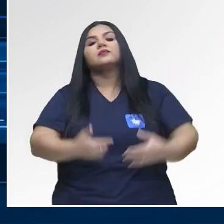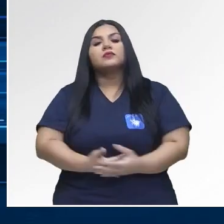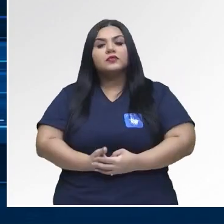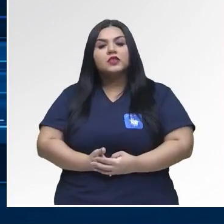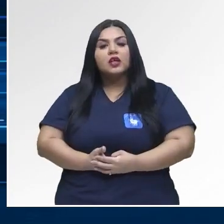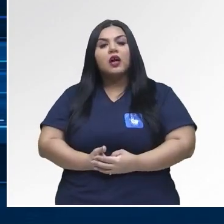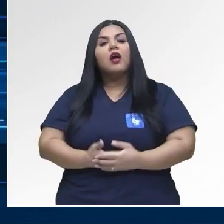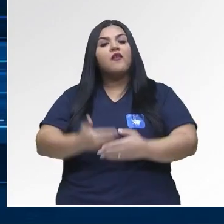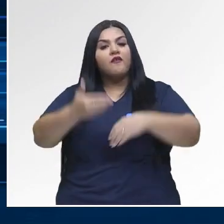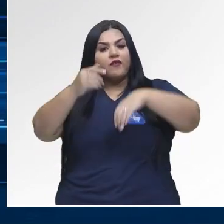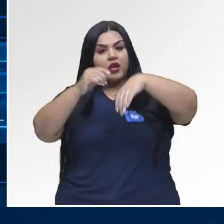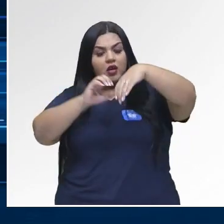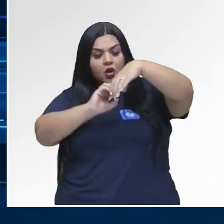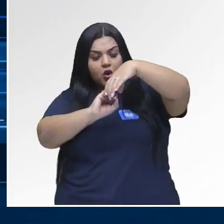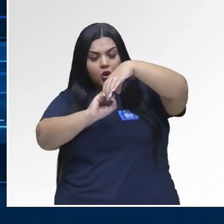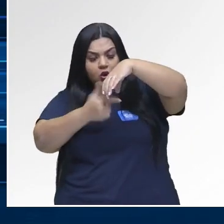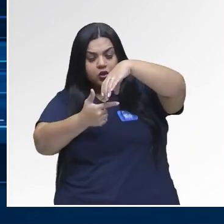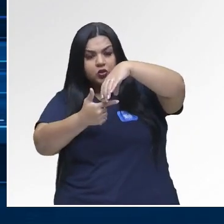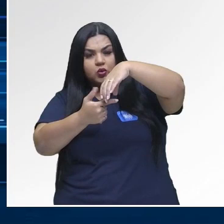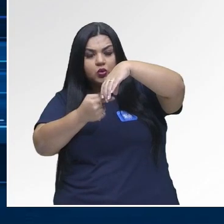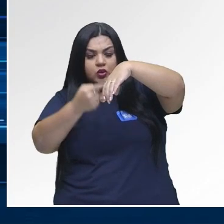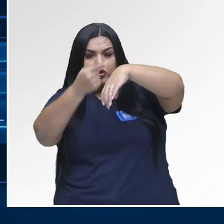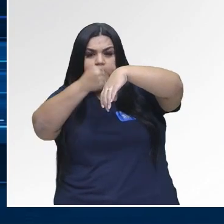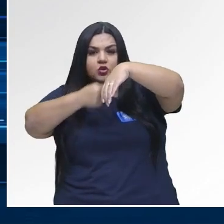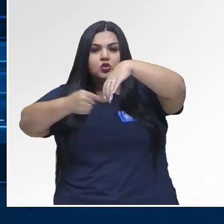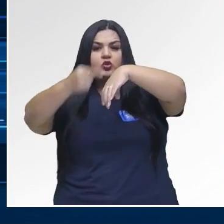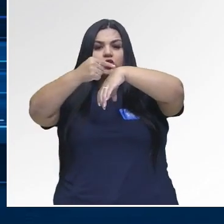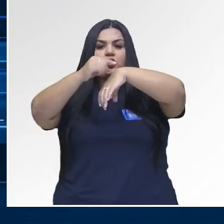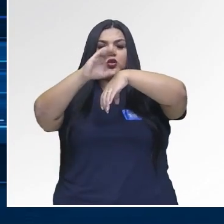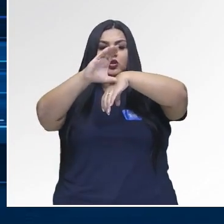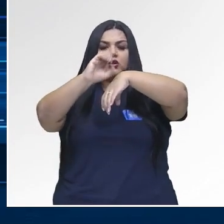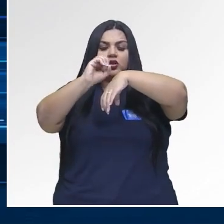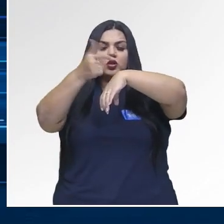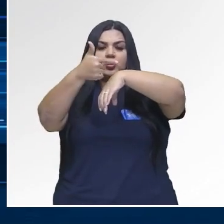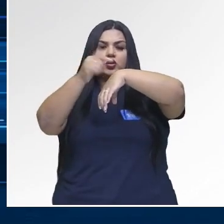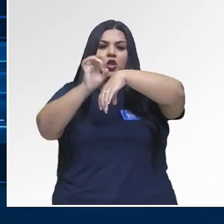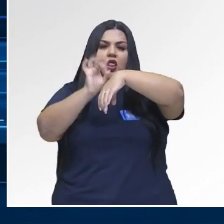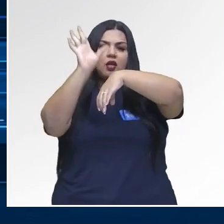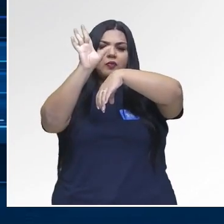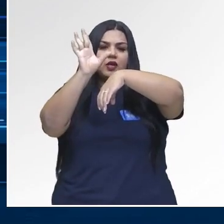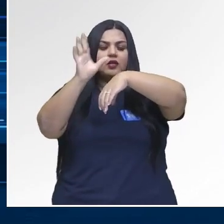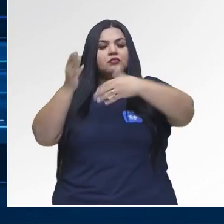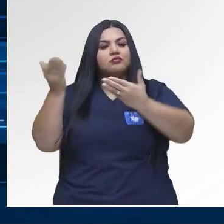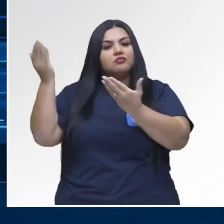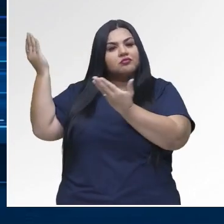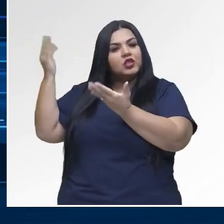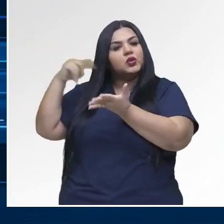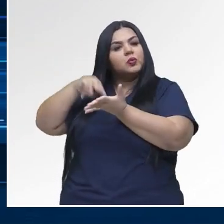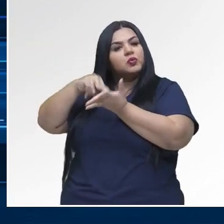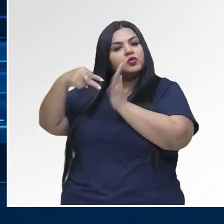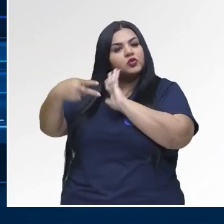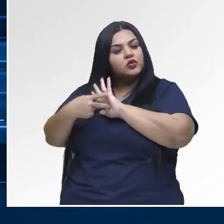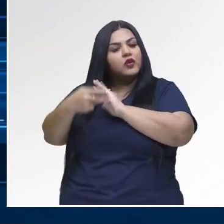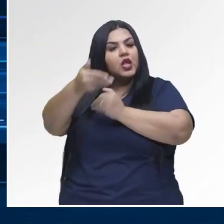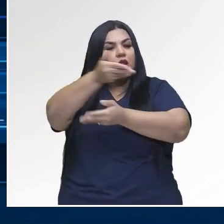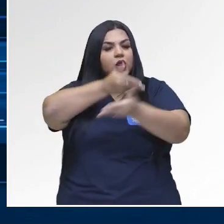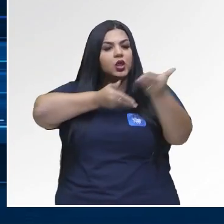fazem essa troca gasosa. Então, hematose significa troca